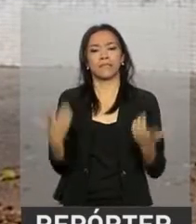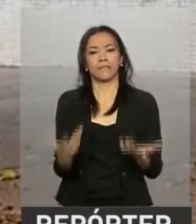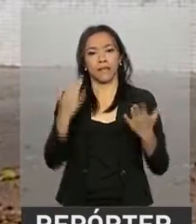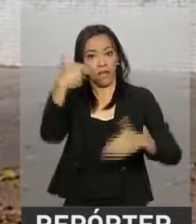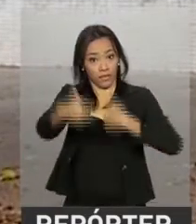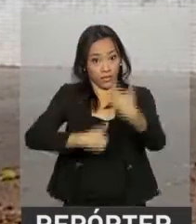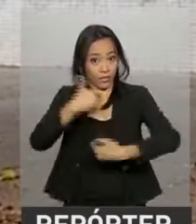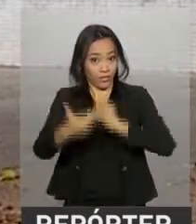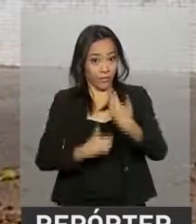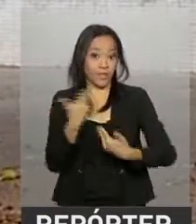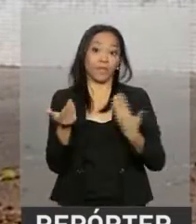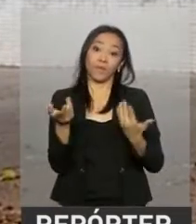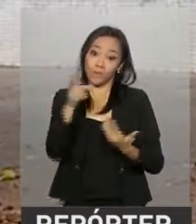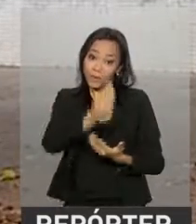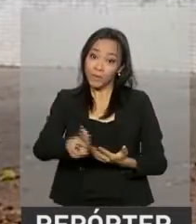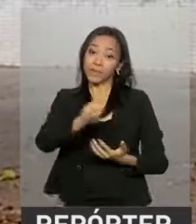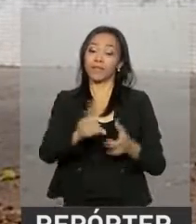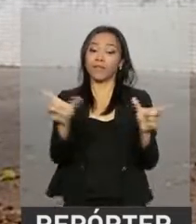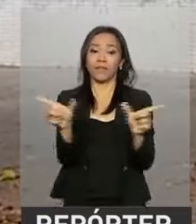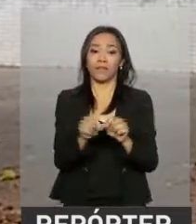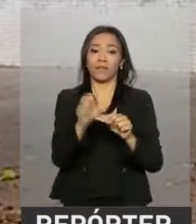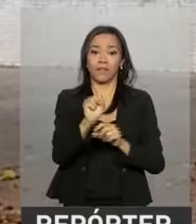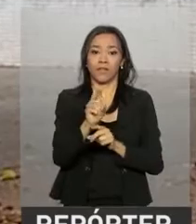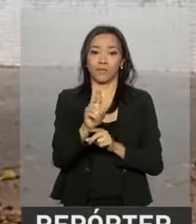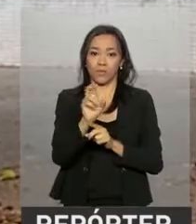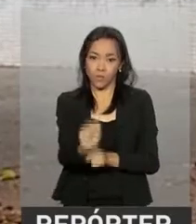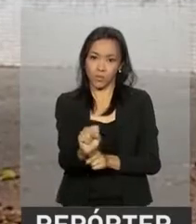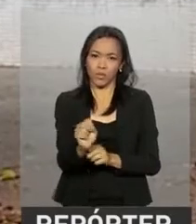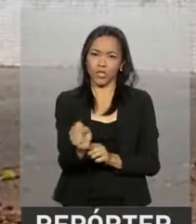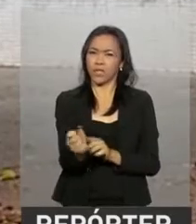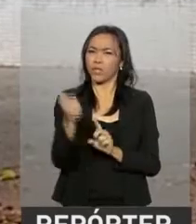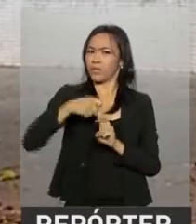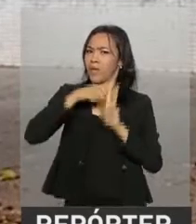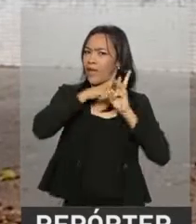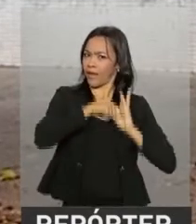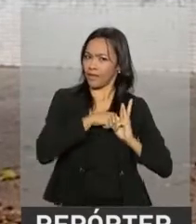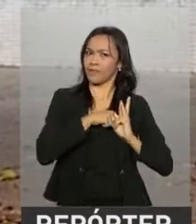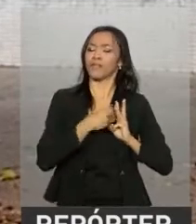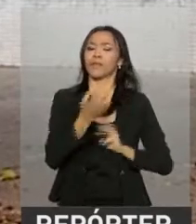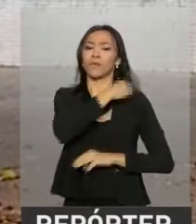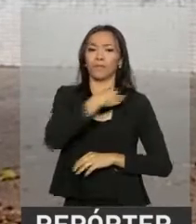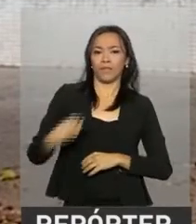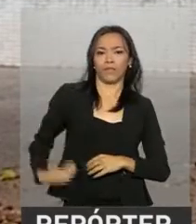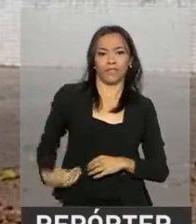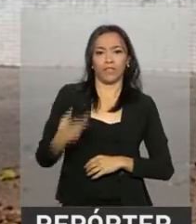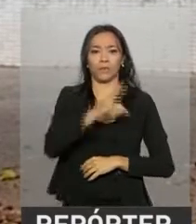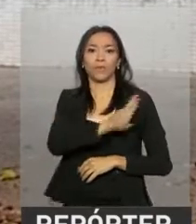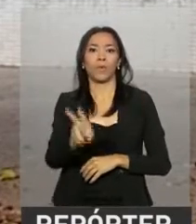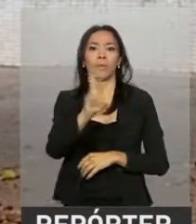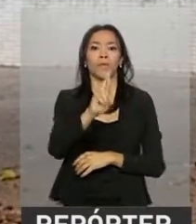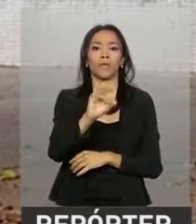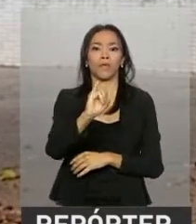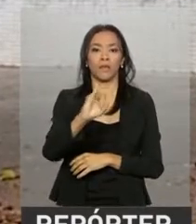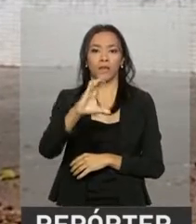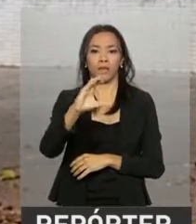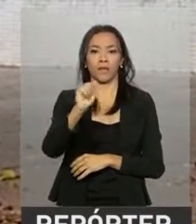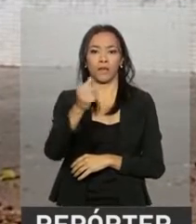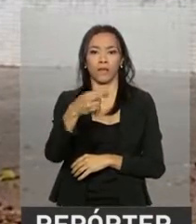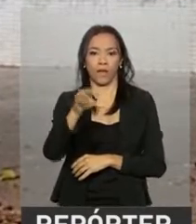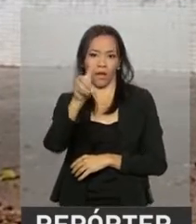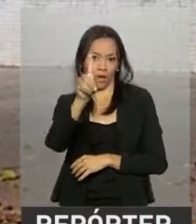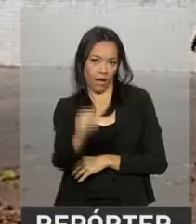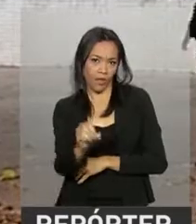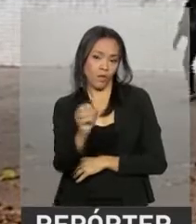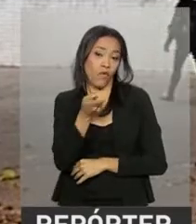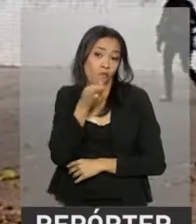pelo Sistema Único de Saúde. Nos últimos meses, o ministro Ricardo Barros, ele tem reafirmado que o compromisso